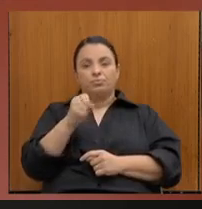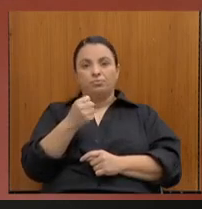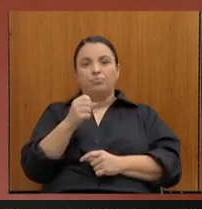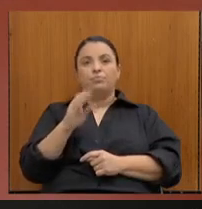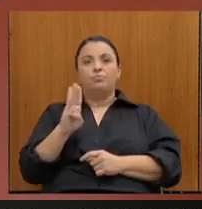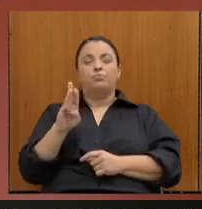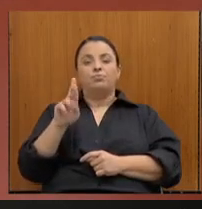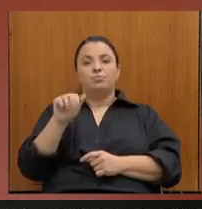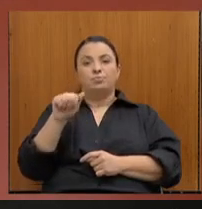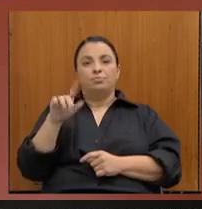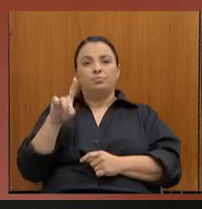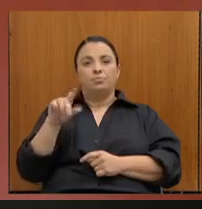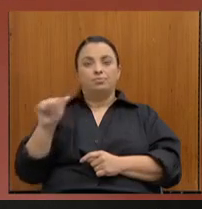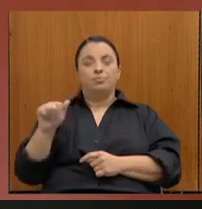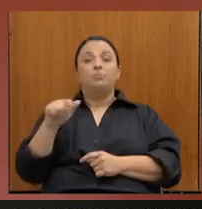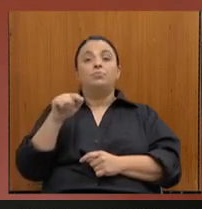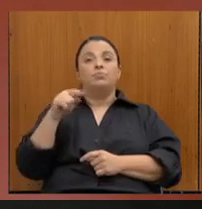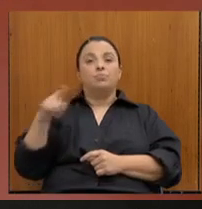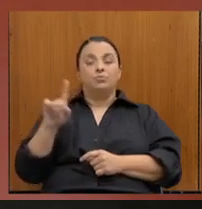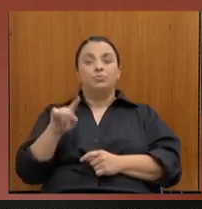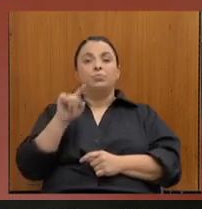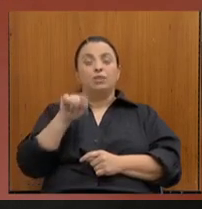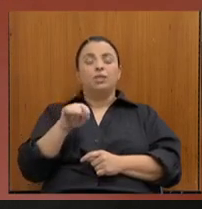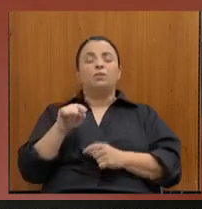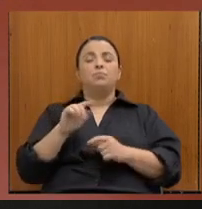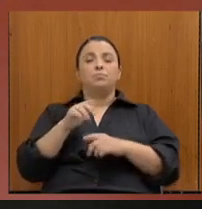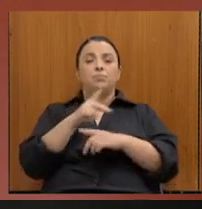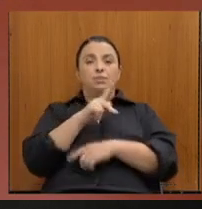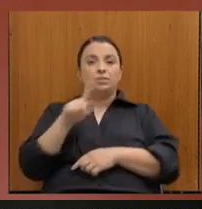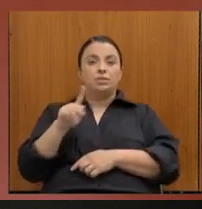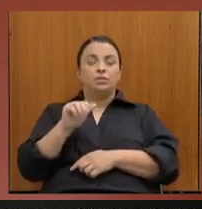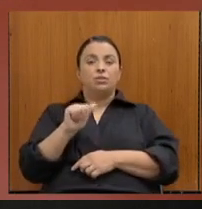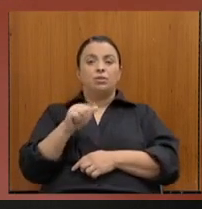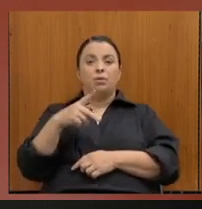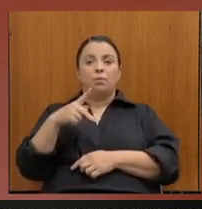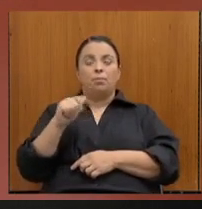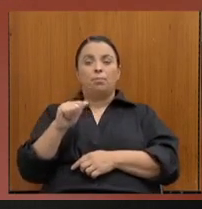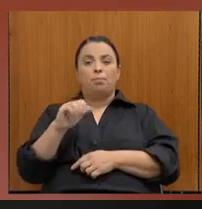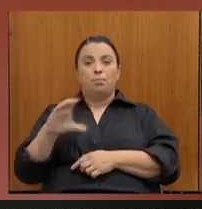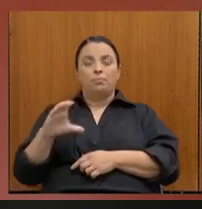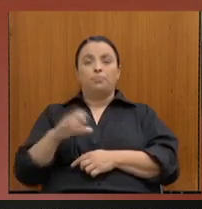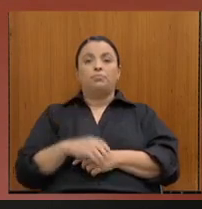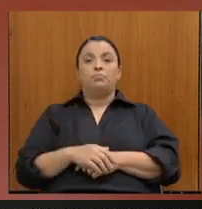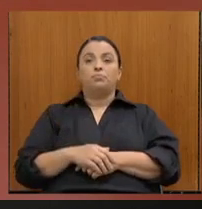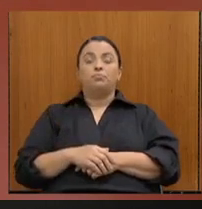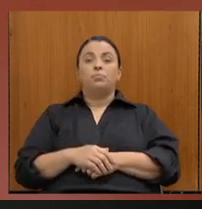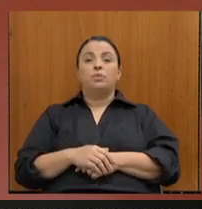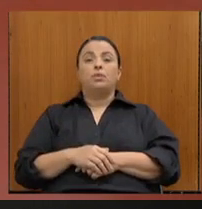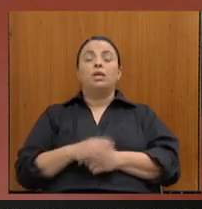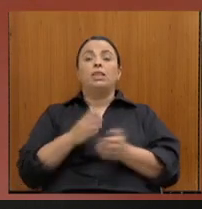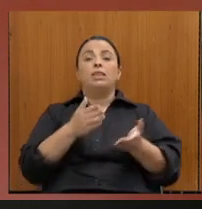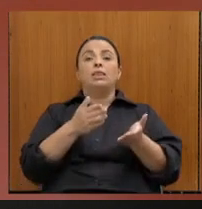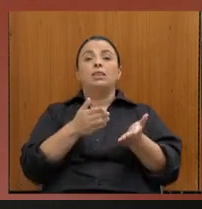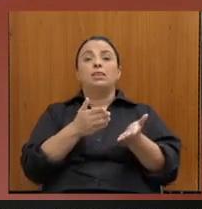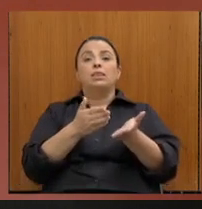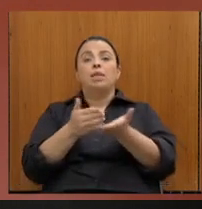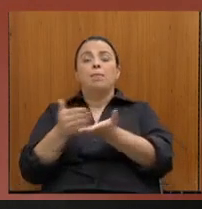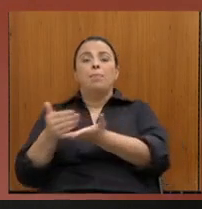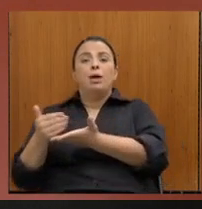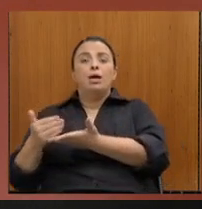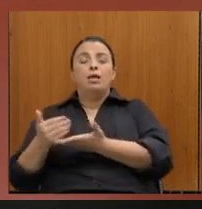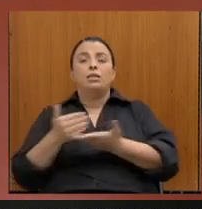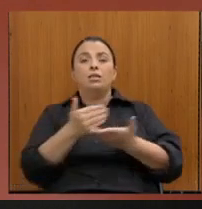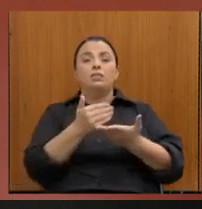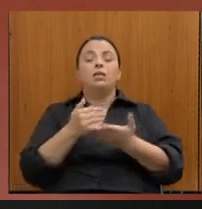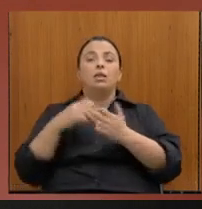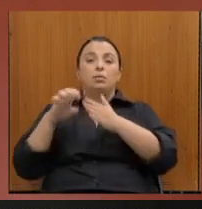de armazenamento em qualidade energia abac demandas empresariais para a efetiva participação do Brasil